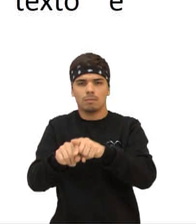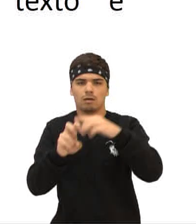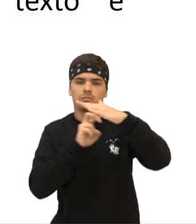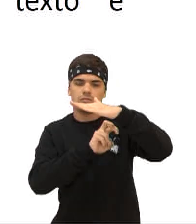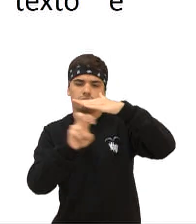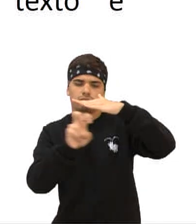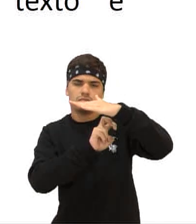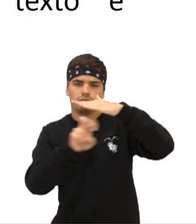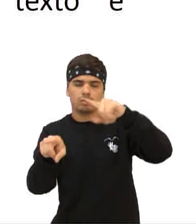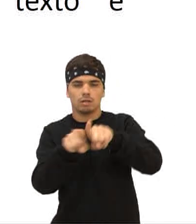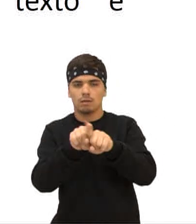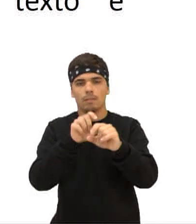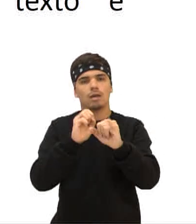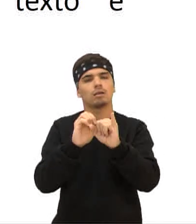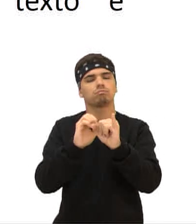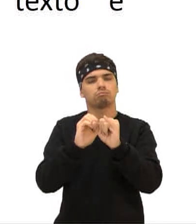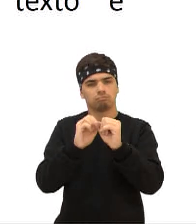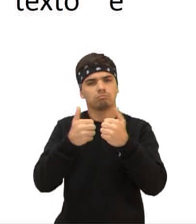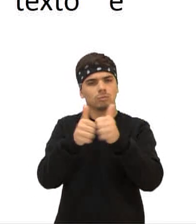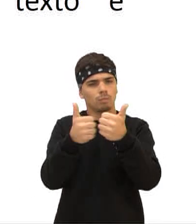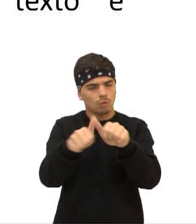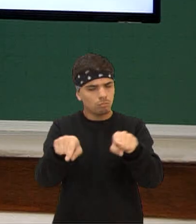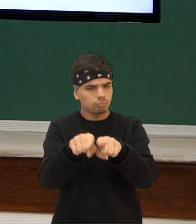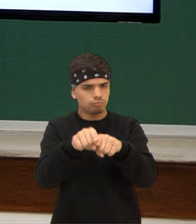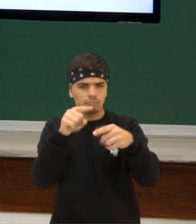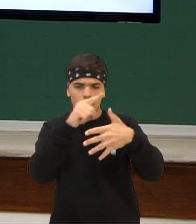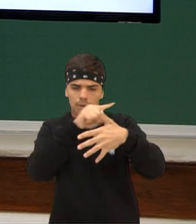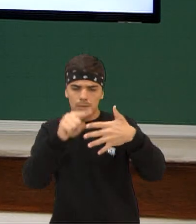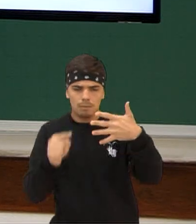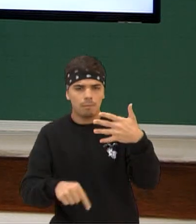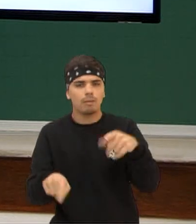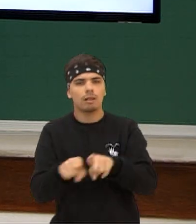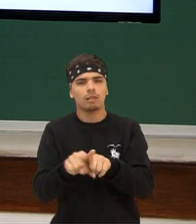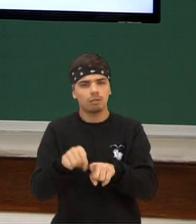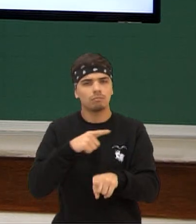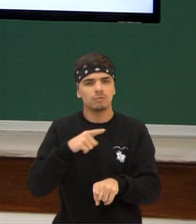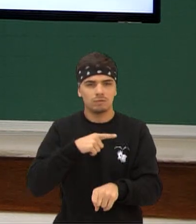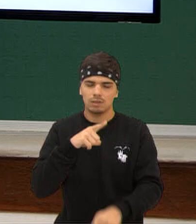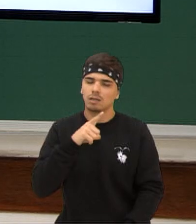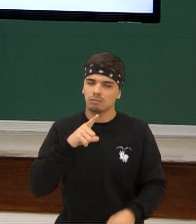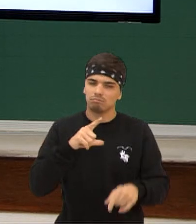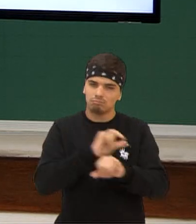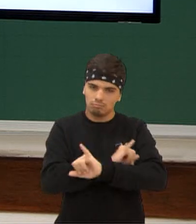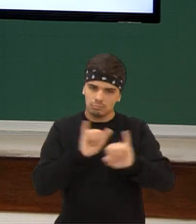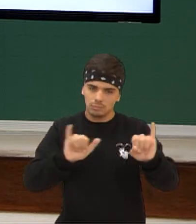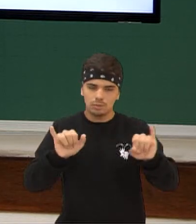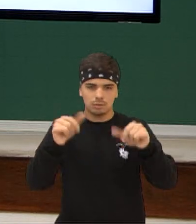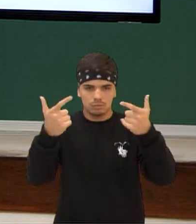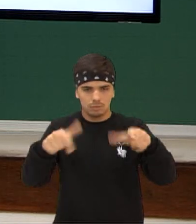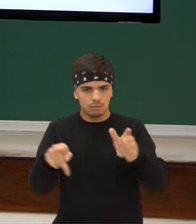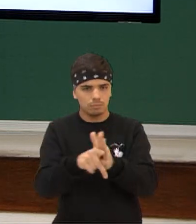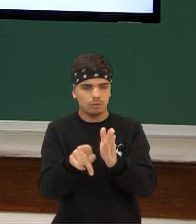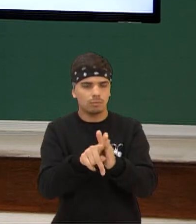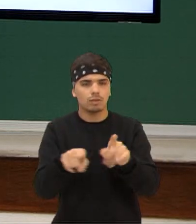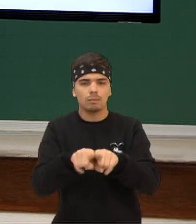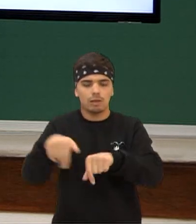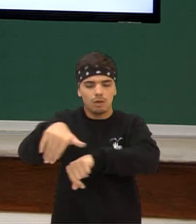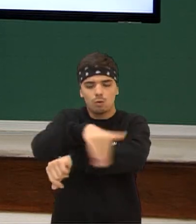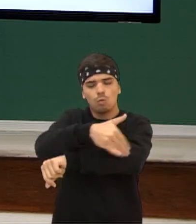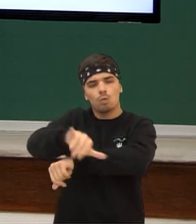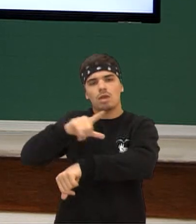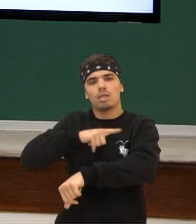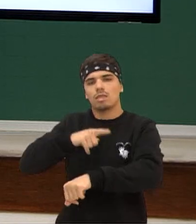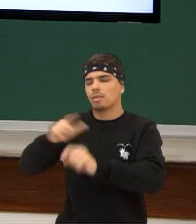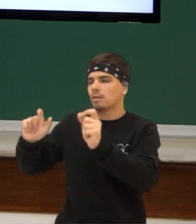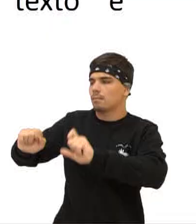tão né a gente a gente tem lá nos ônibus tem um anúncio É nos metrôs você tem lá nos lugares nas ruas você